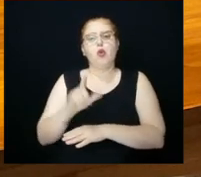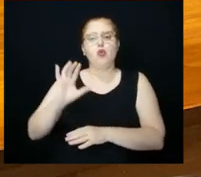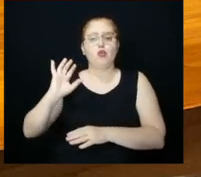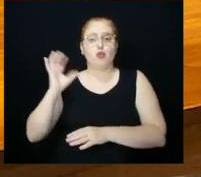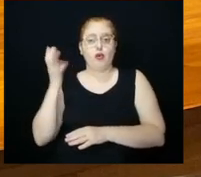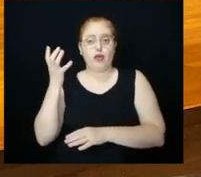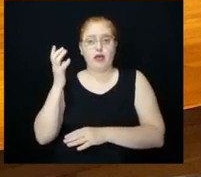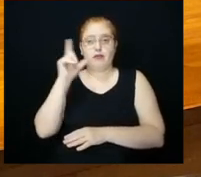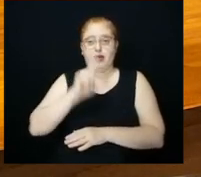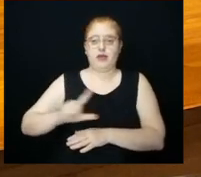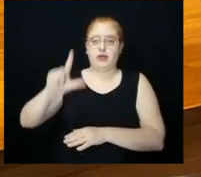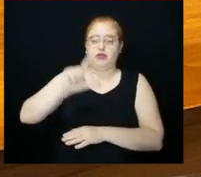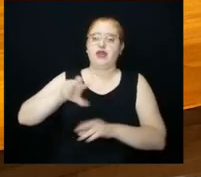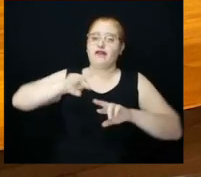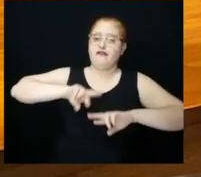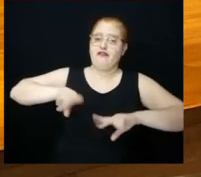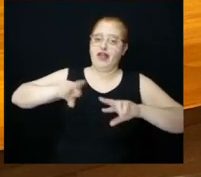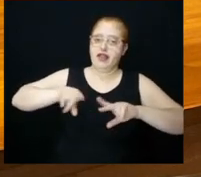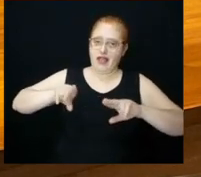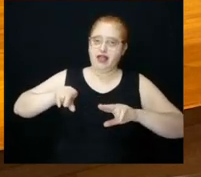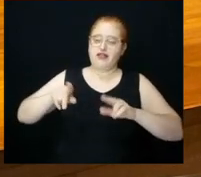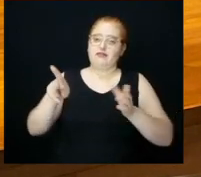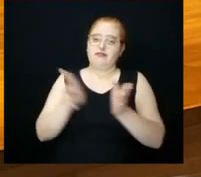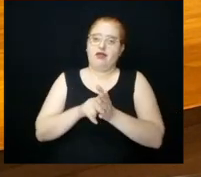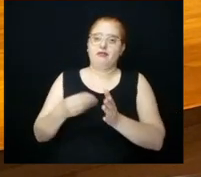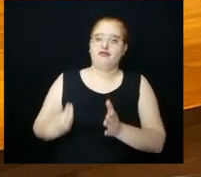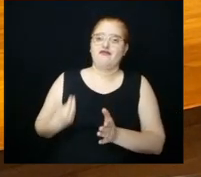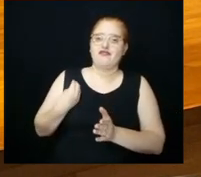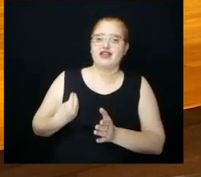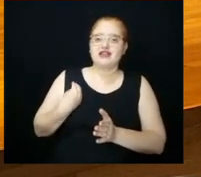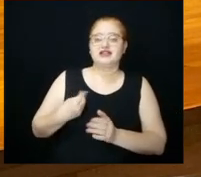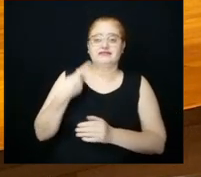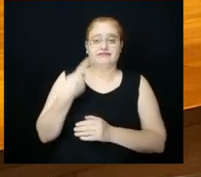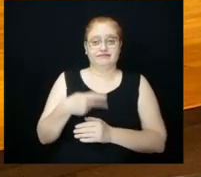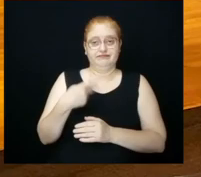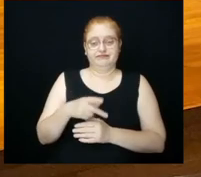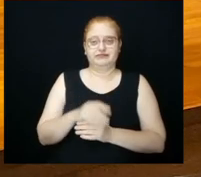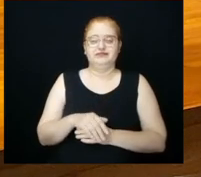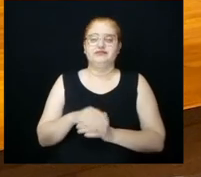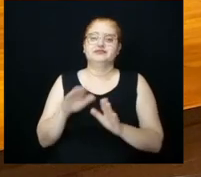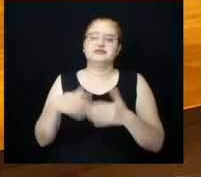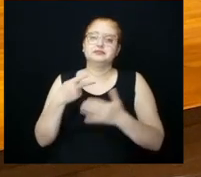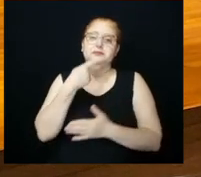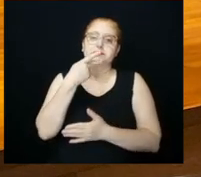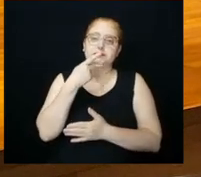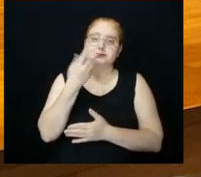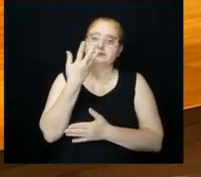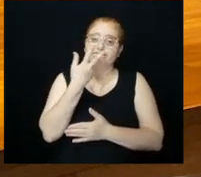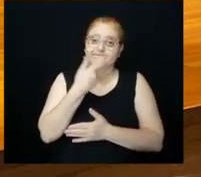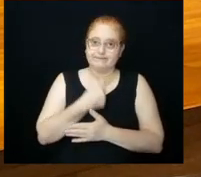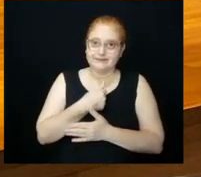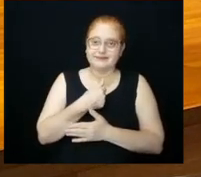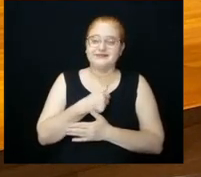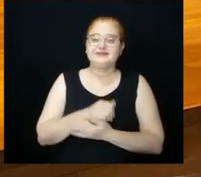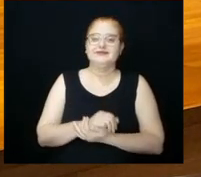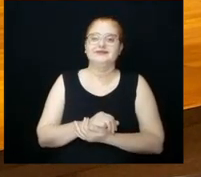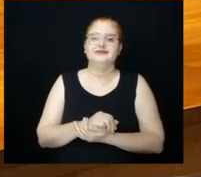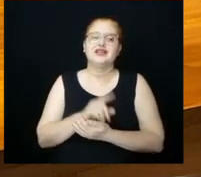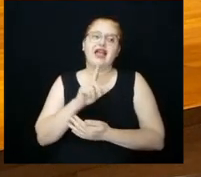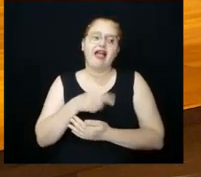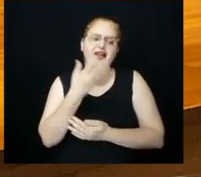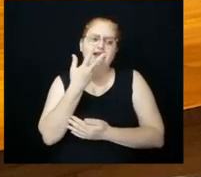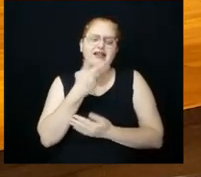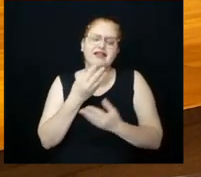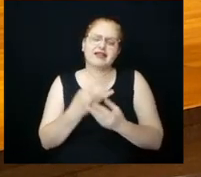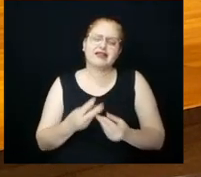da literatura que não era o dela, né? E que ela afirma, então, que as crianças, elas são crianças